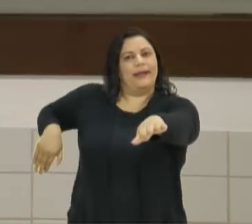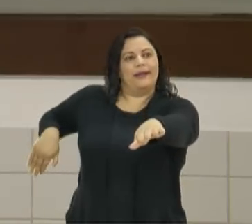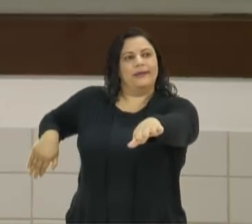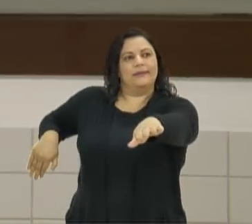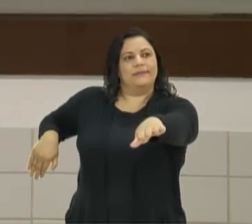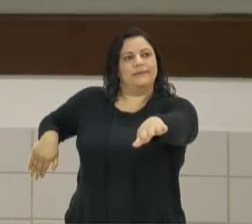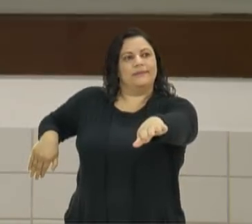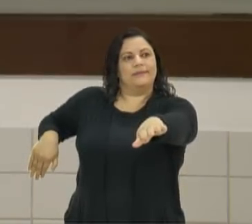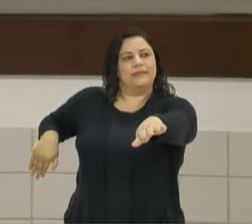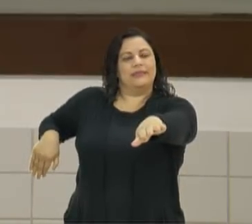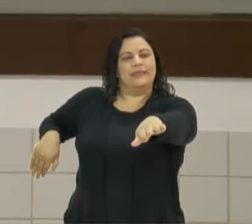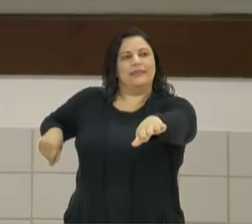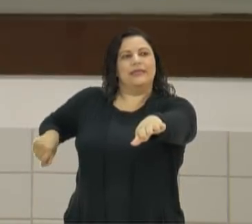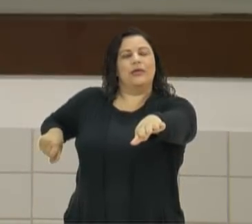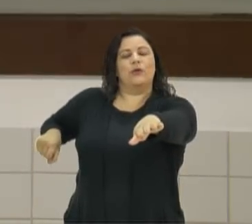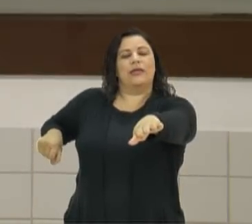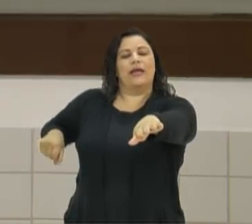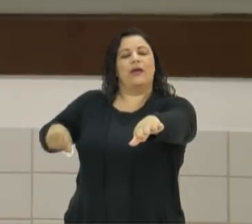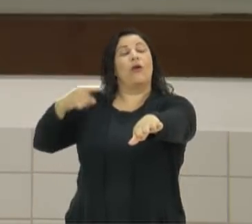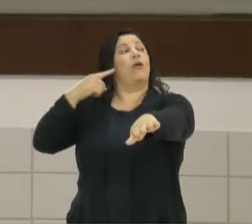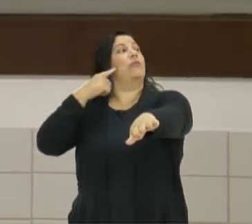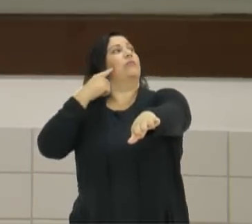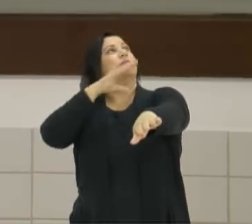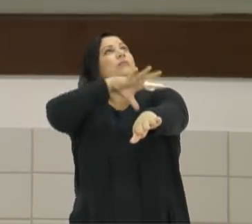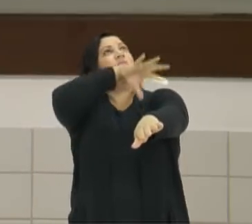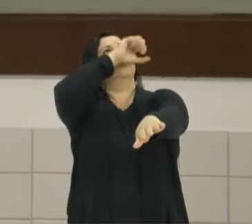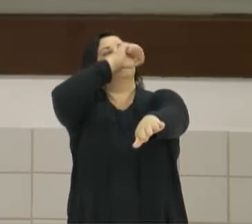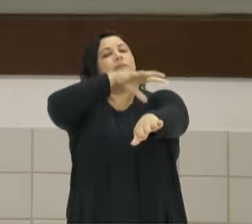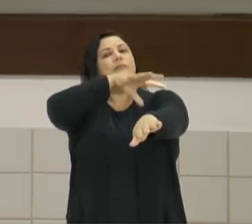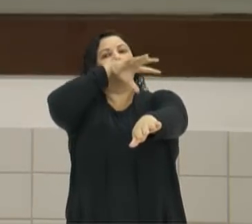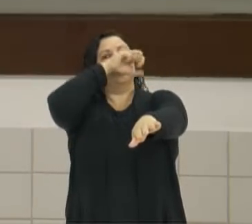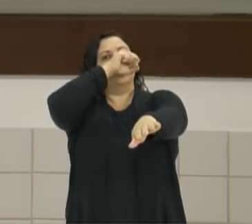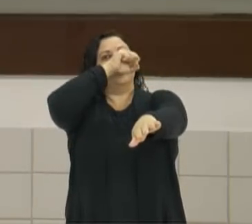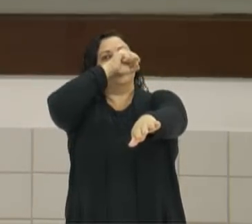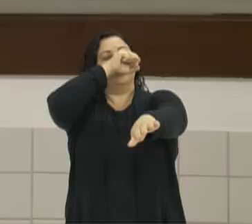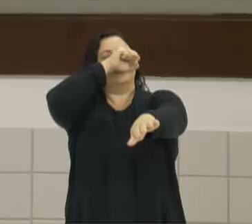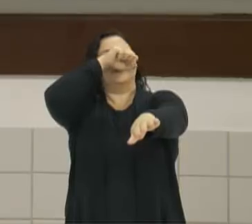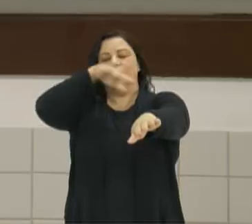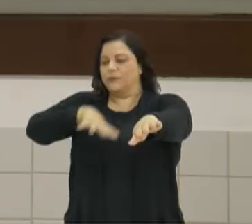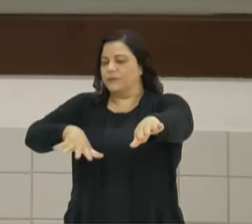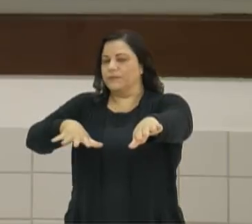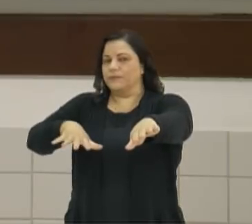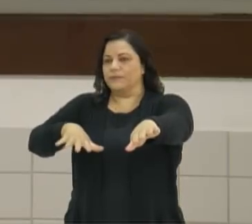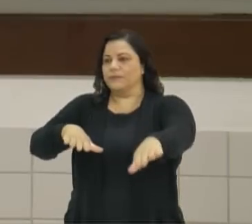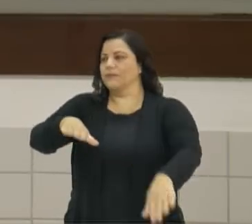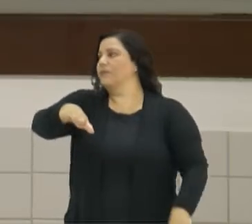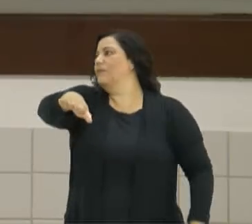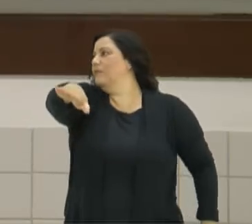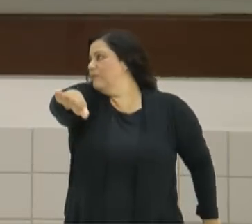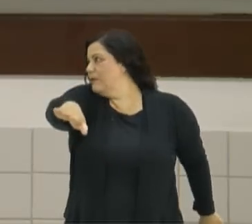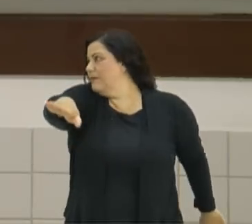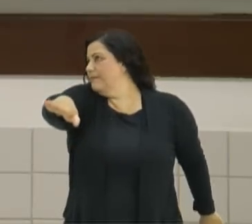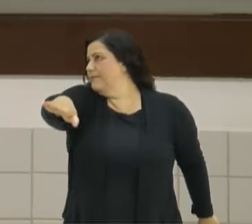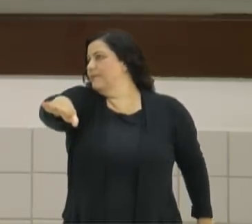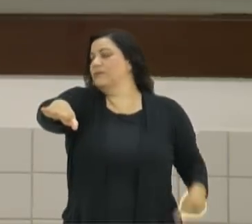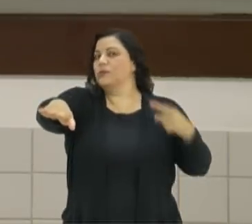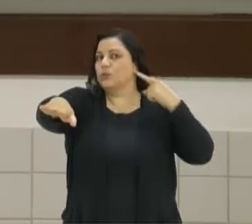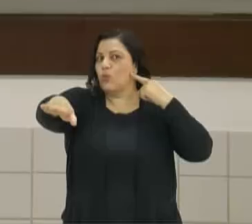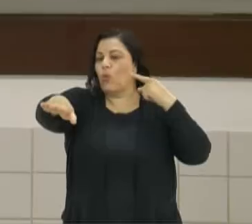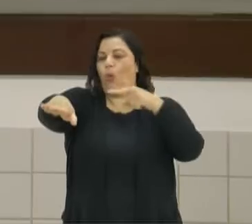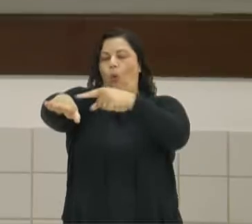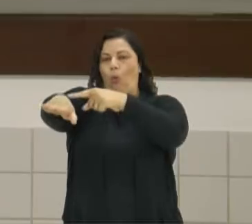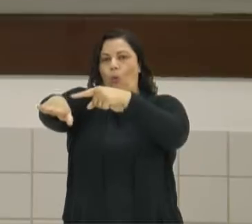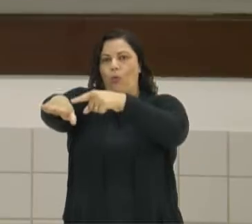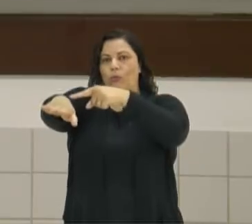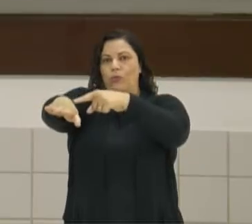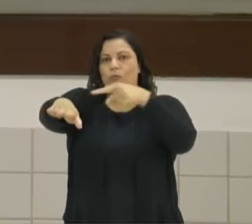giro a cabeça para pegar o ar. Respiro, volto. Enquanto eu estou fazendo o movimento com o outro